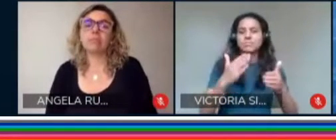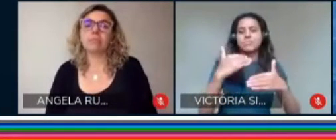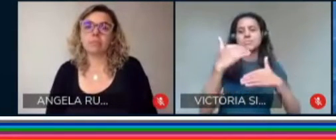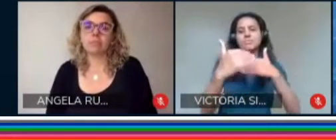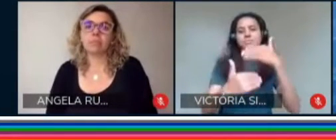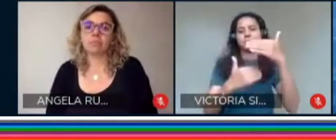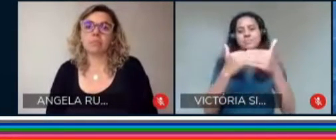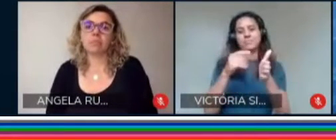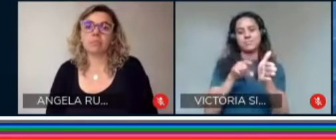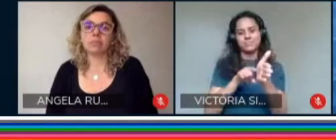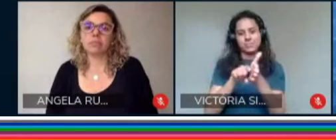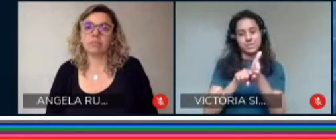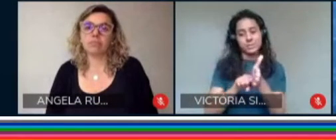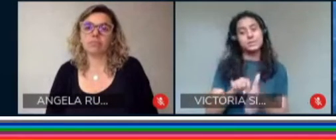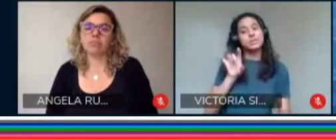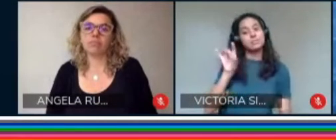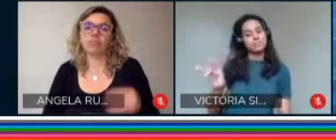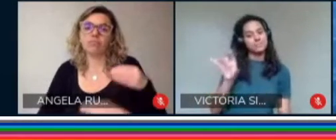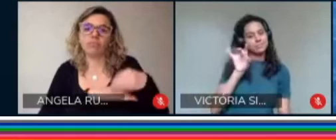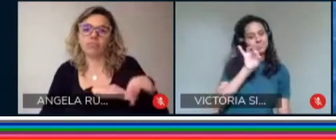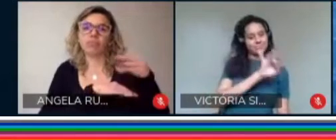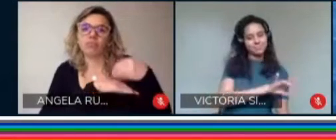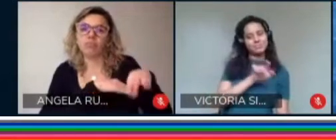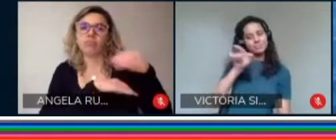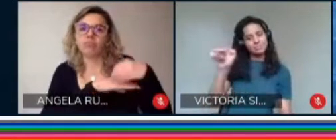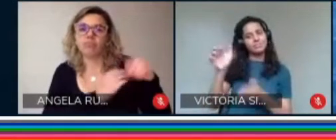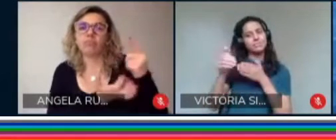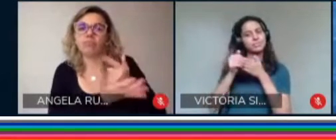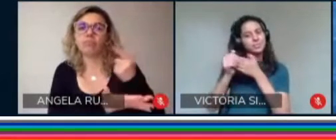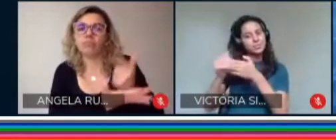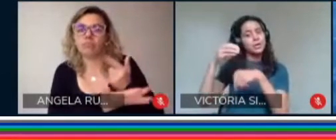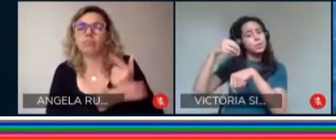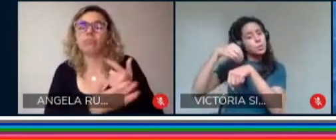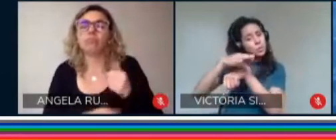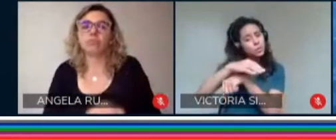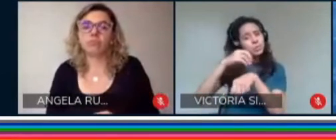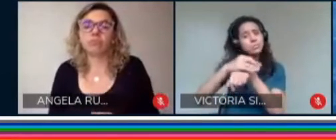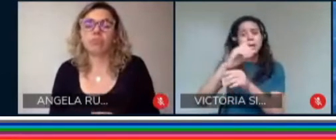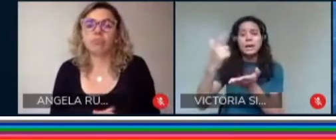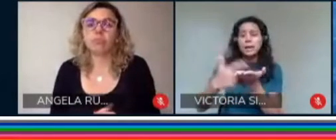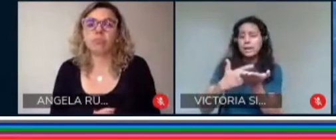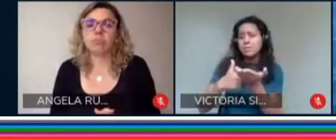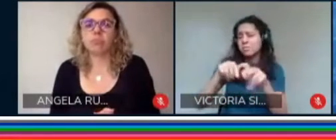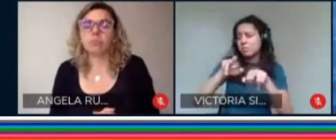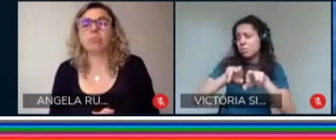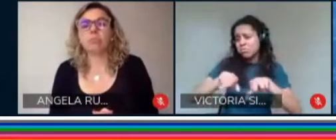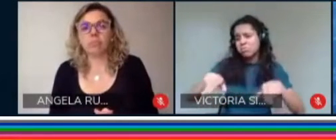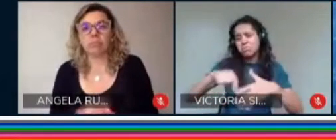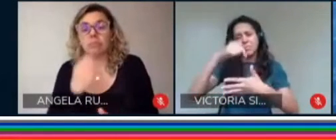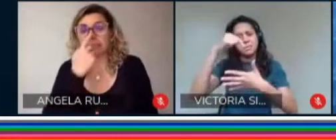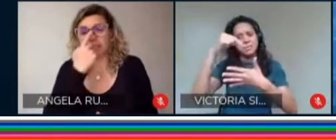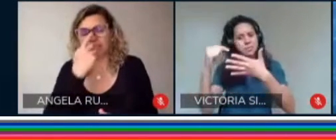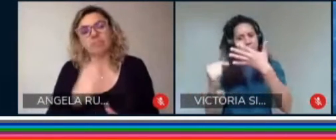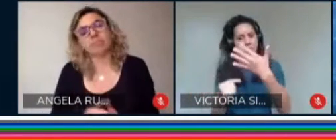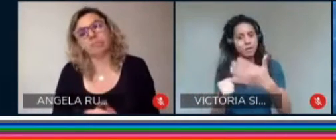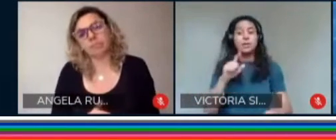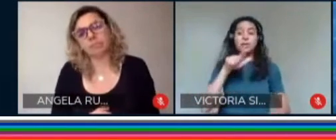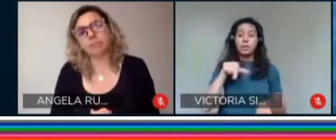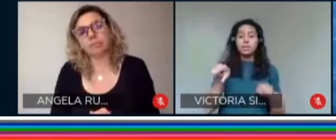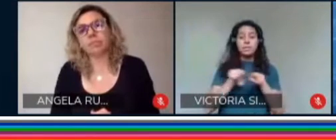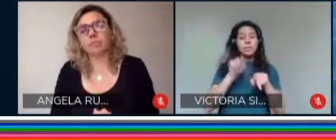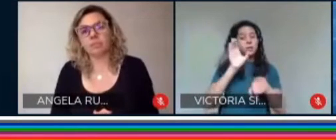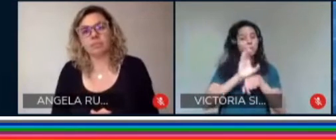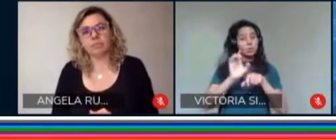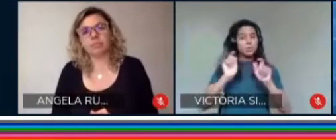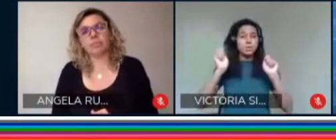ser desenvolvidos para que tudo aquilo que a gente pretende no Super 8 seja presente na vida acadêmica, que seja menos